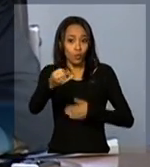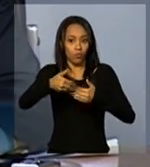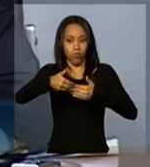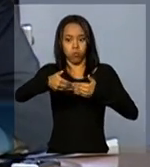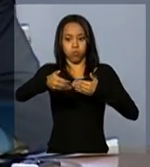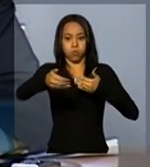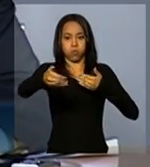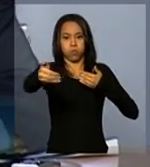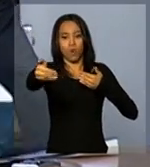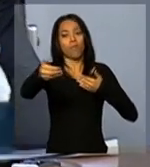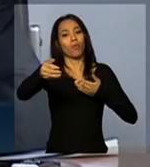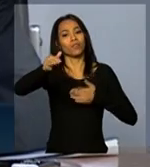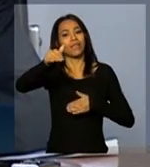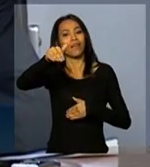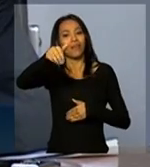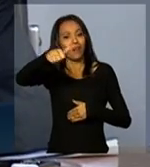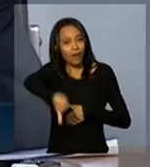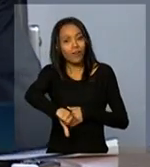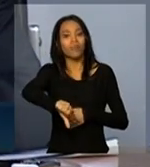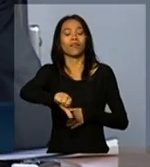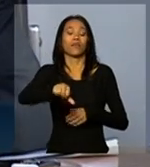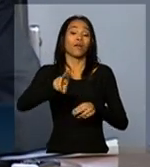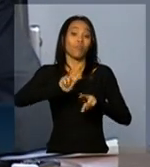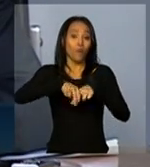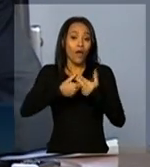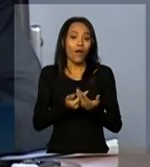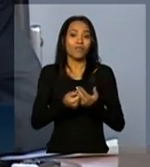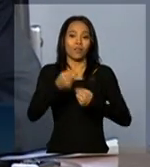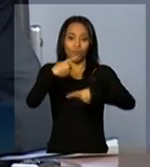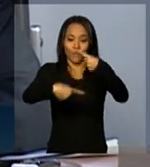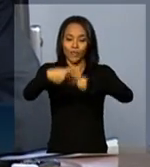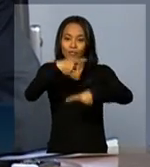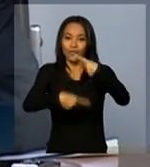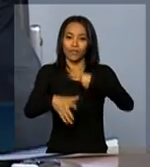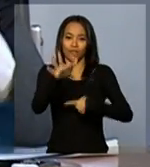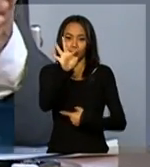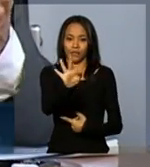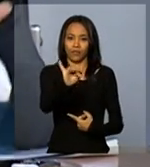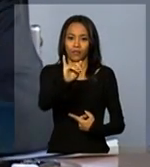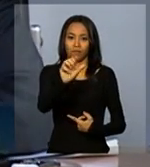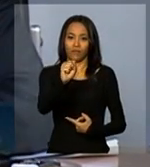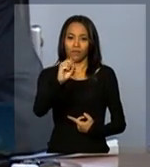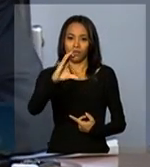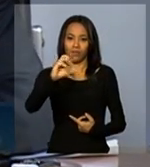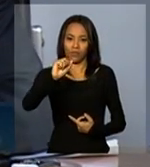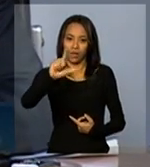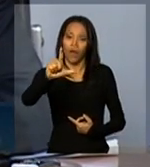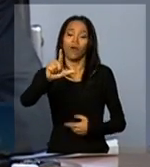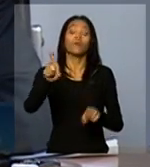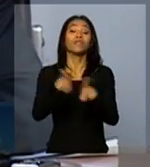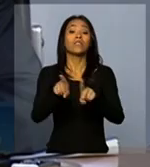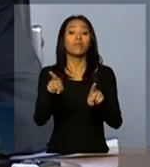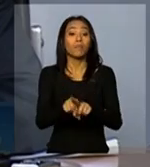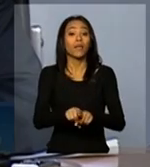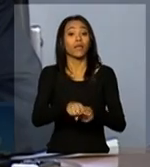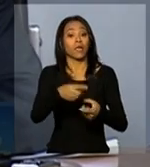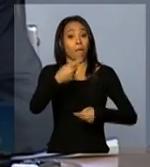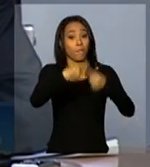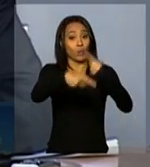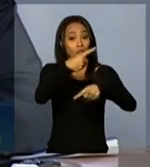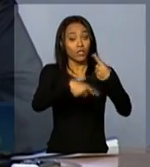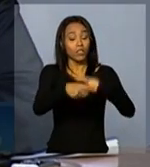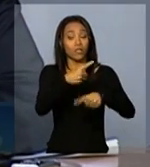pode cair. Então, em função da política fiscal que nós anunciamos e da continuação da política monetária do Banco